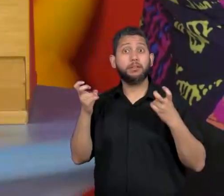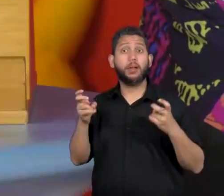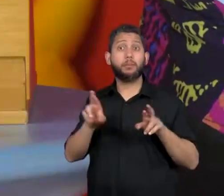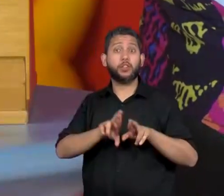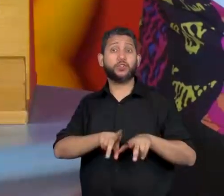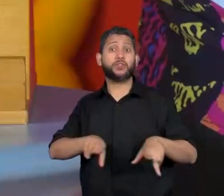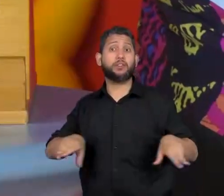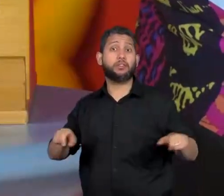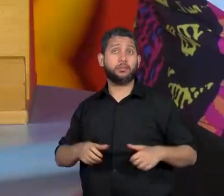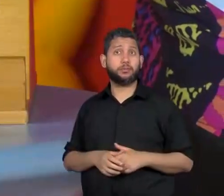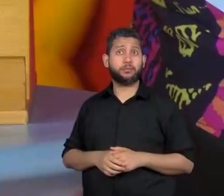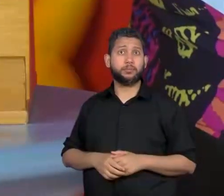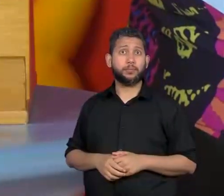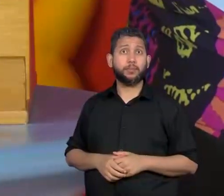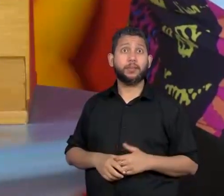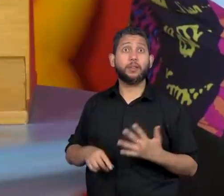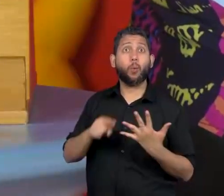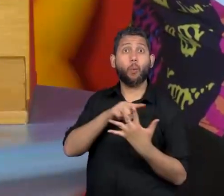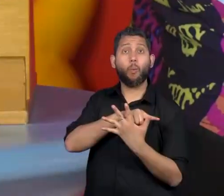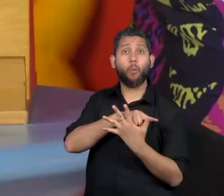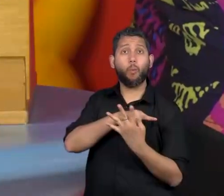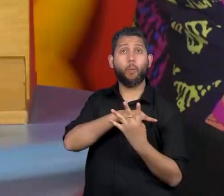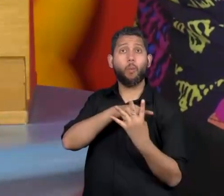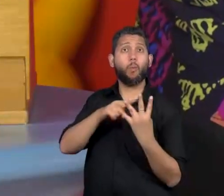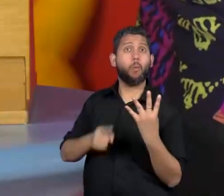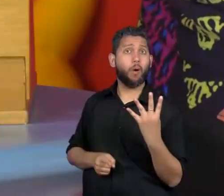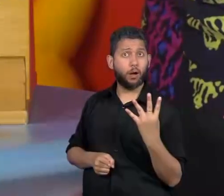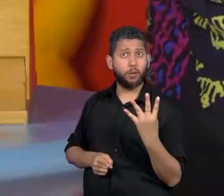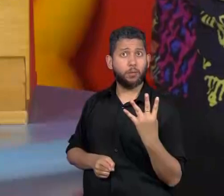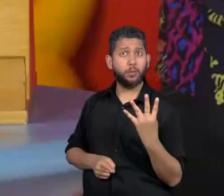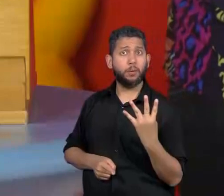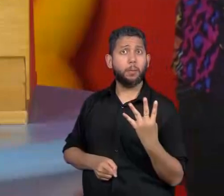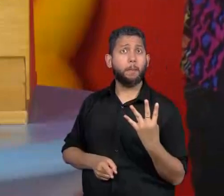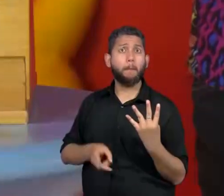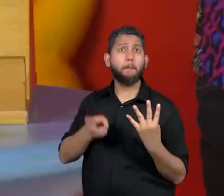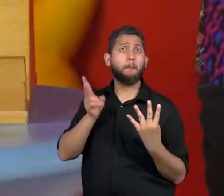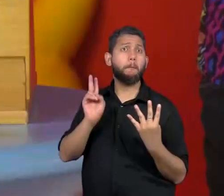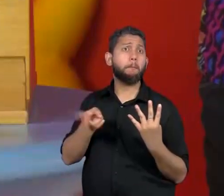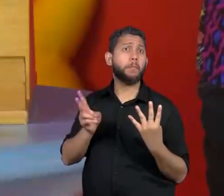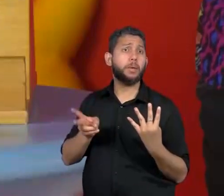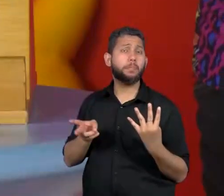diferentes. Embora essas quatro raízes aqui sejam aí do mesmo...